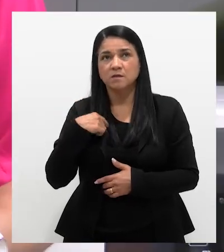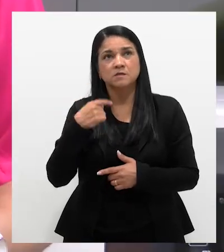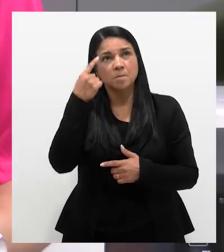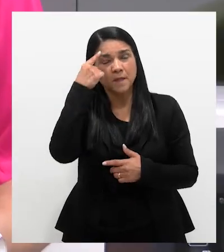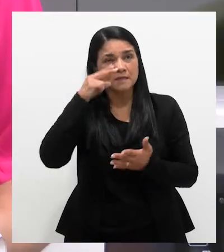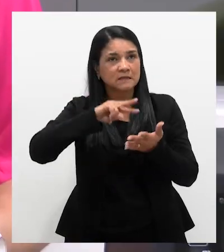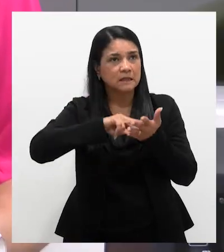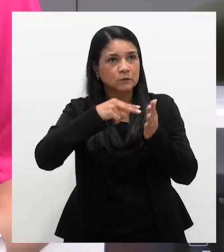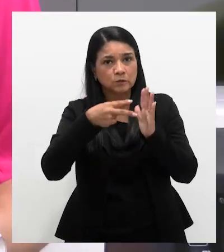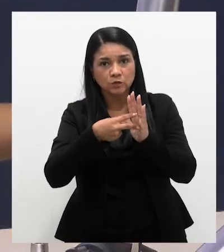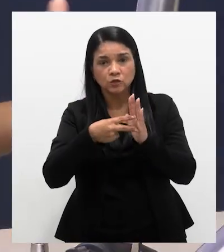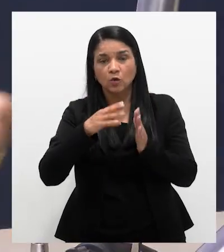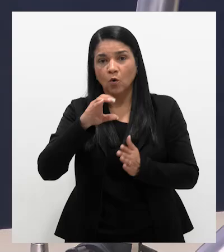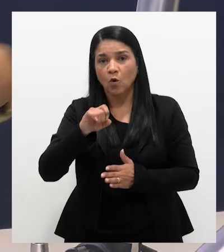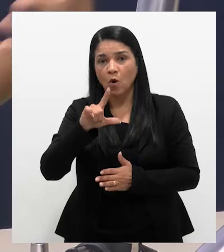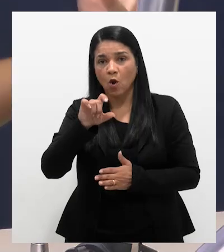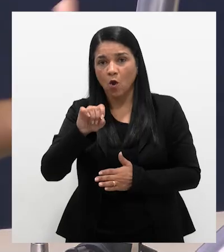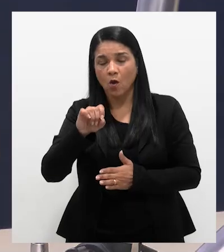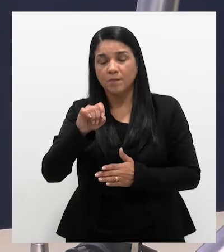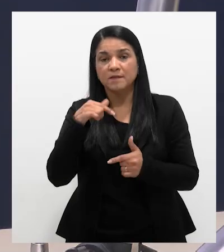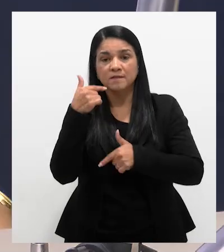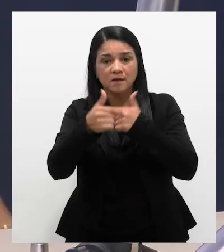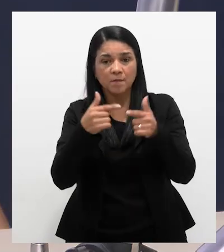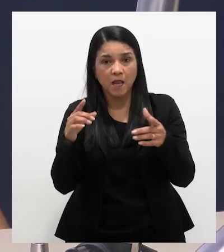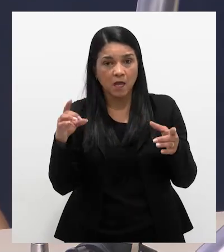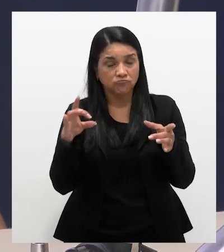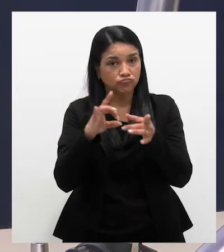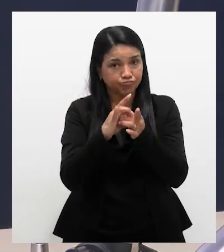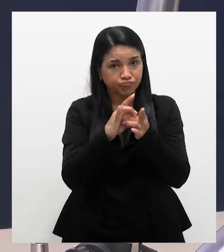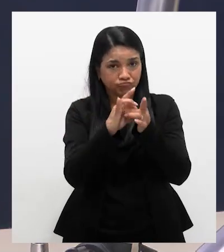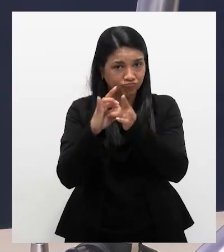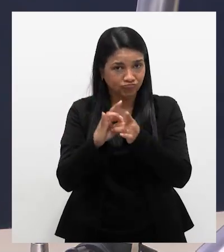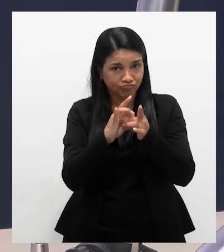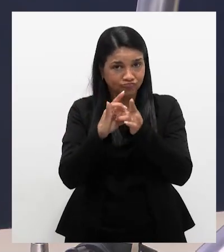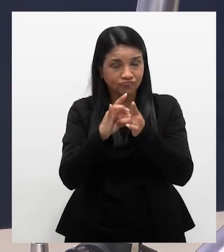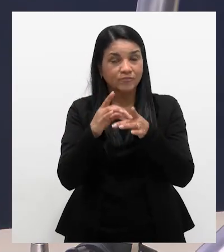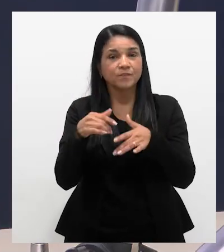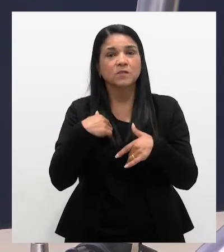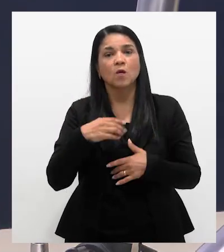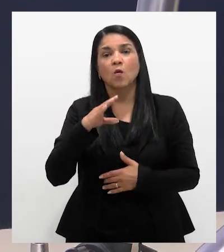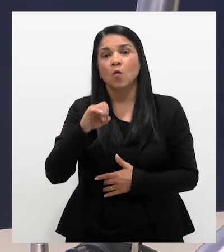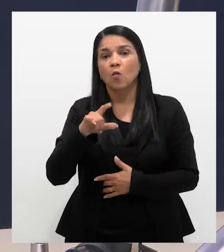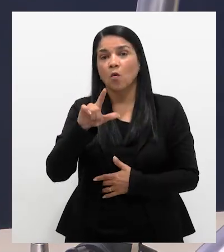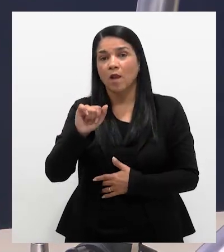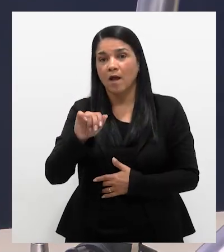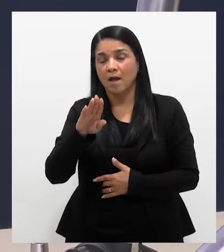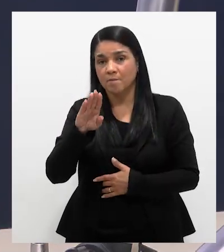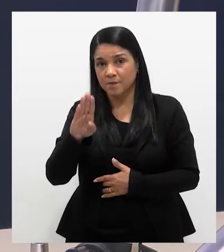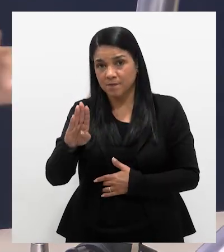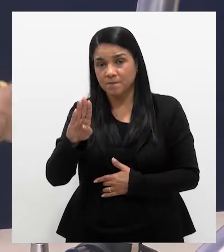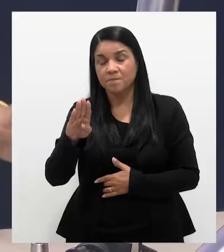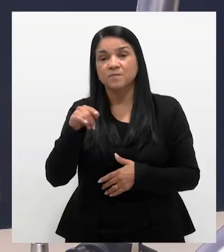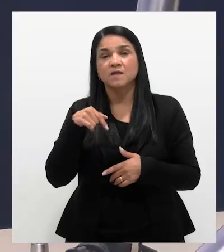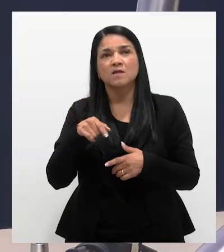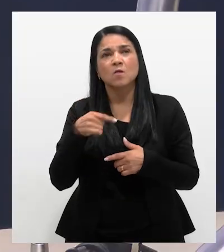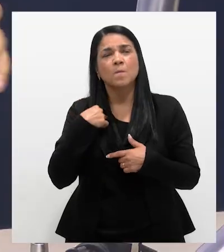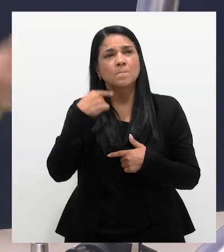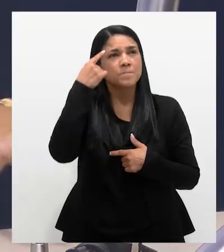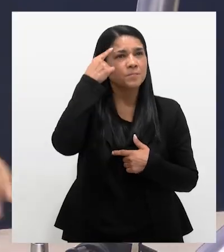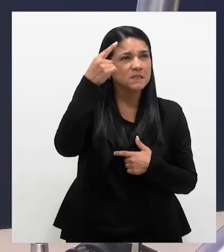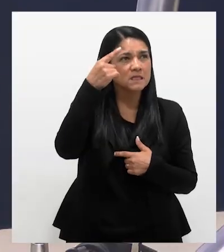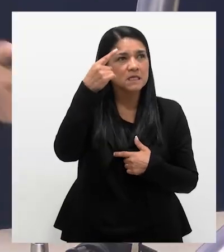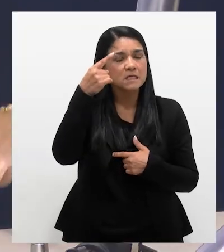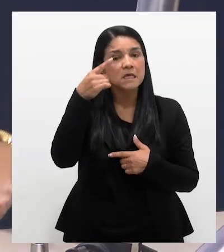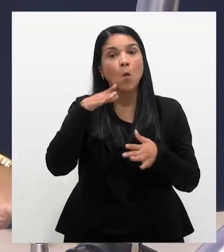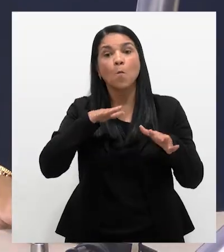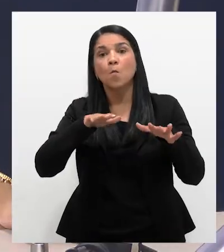junto. Exatamente. Trabalhar junto, co-work, né? Então, o Colab, eu até coloquei como manifesto, quando te enviei assim, eu falei, cara,